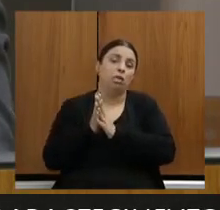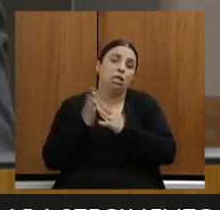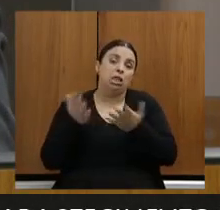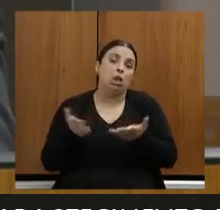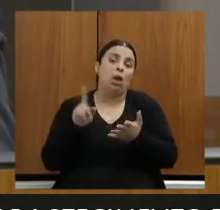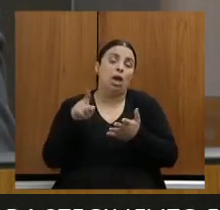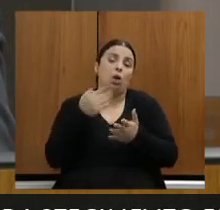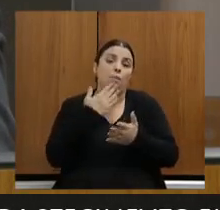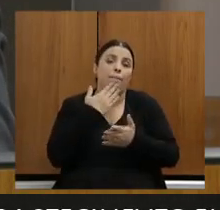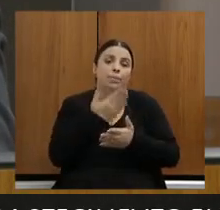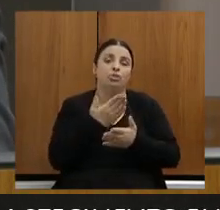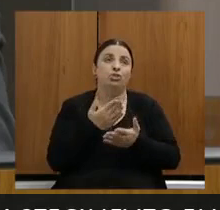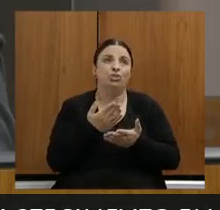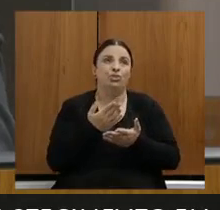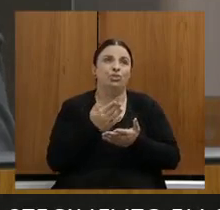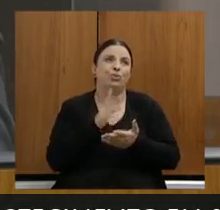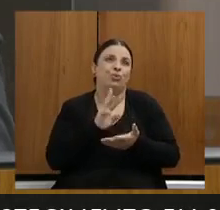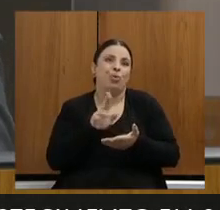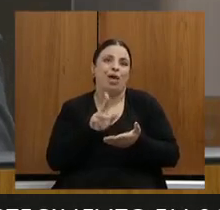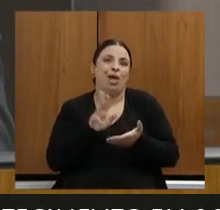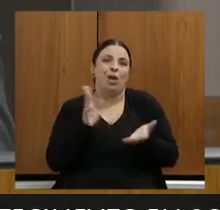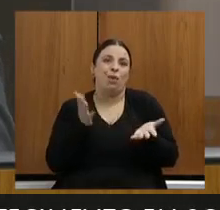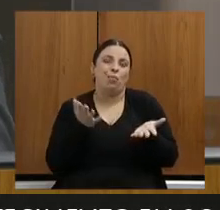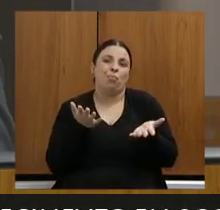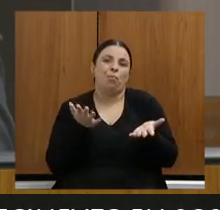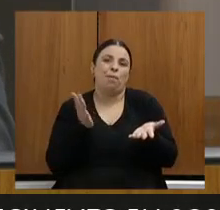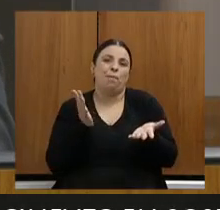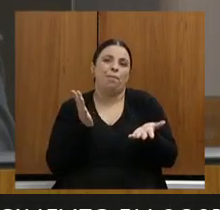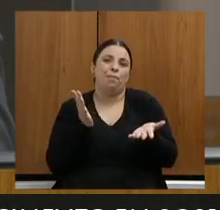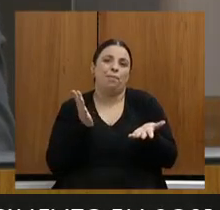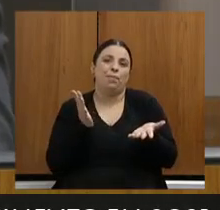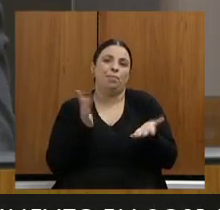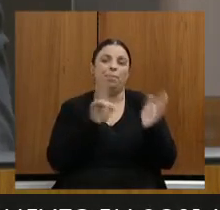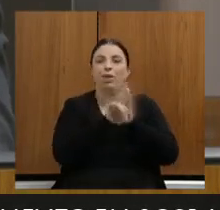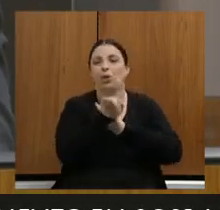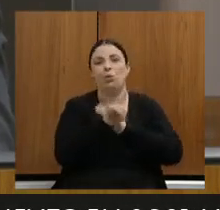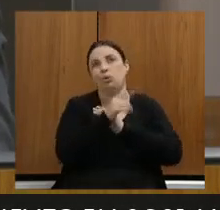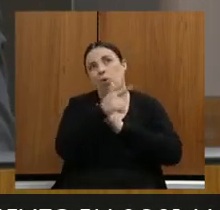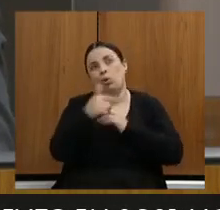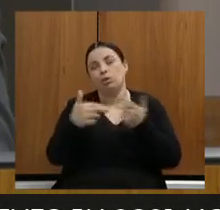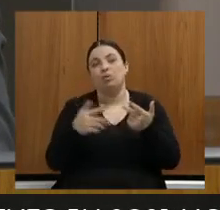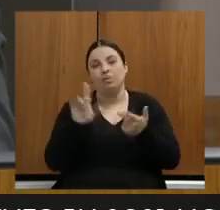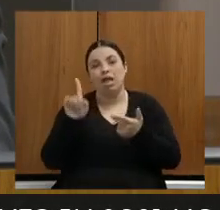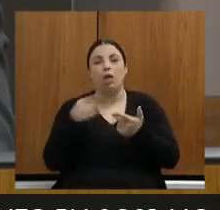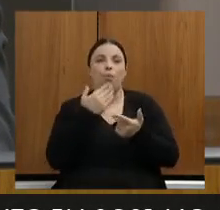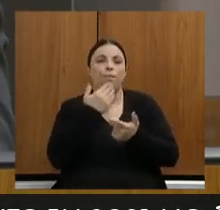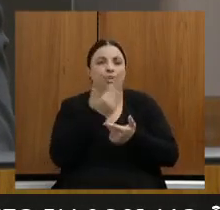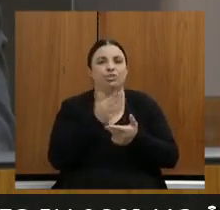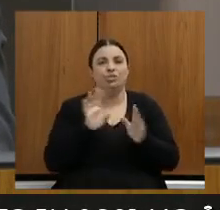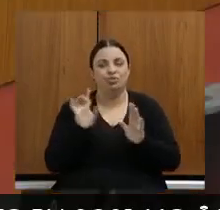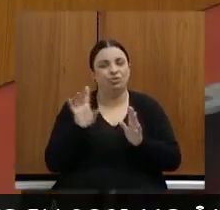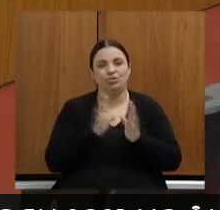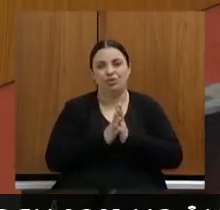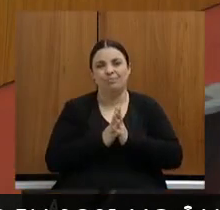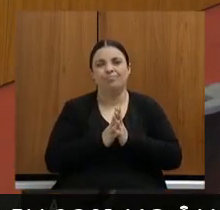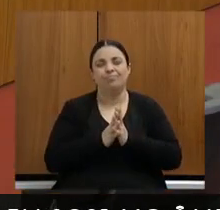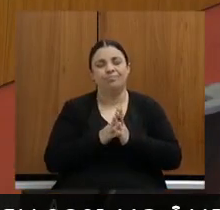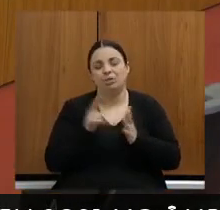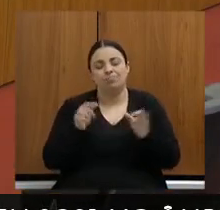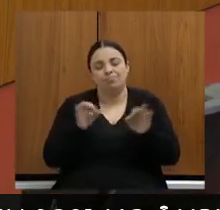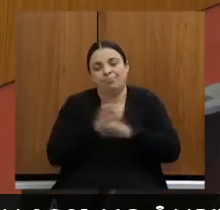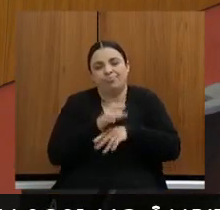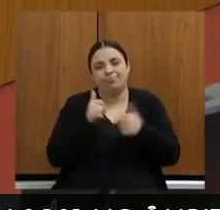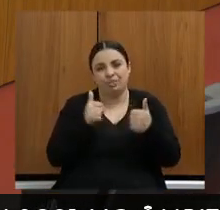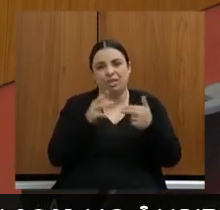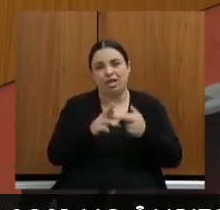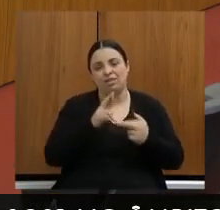forma de solicitação do que necessariamente né aí qualquer outro aspecto presente tô tô contemplados e